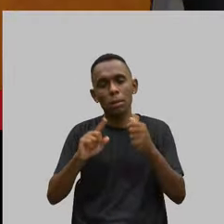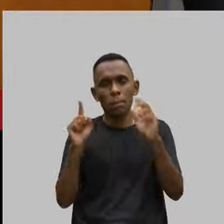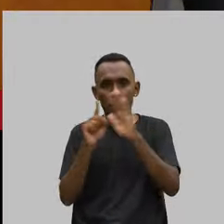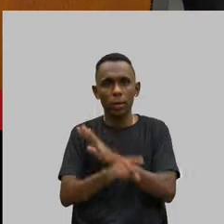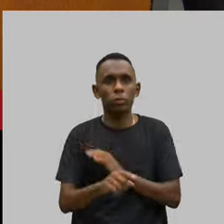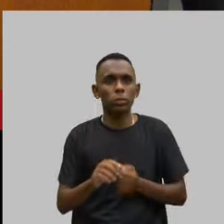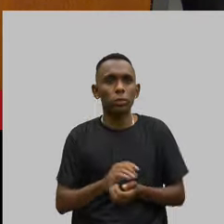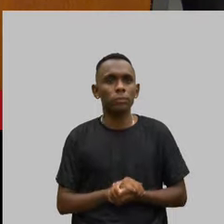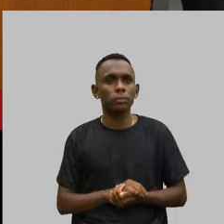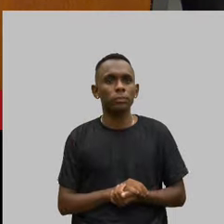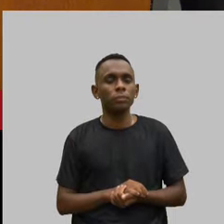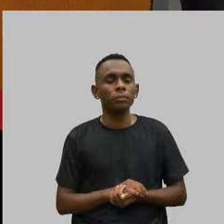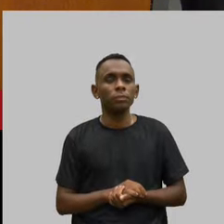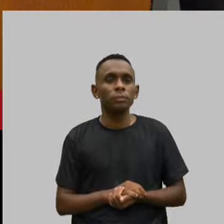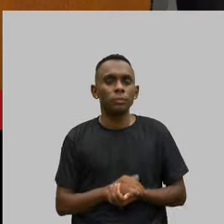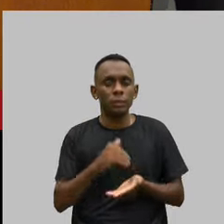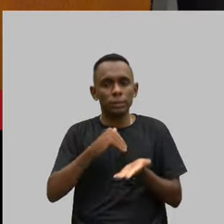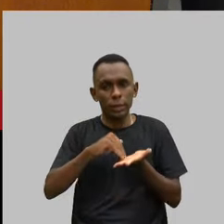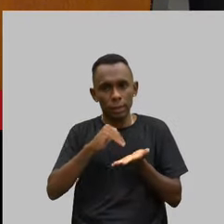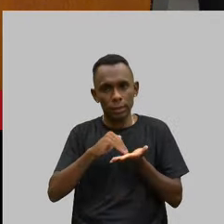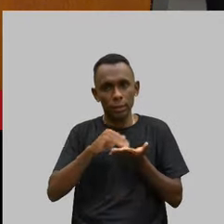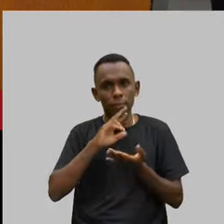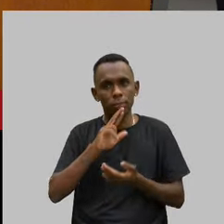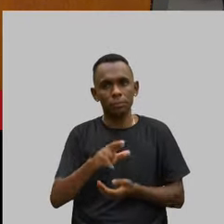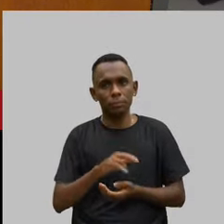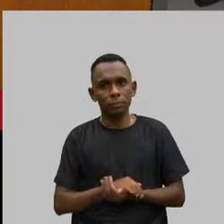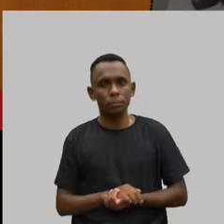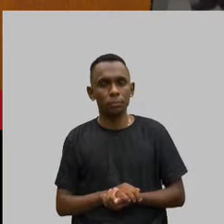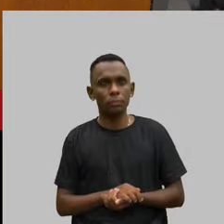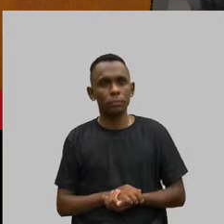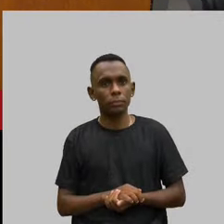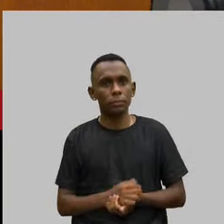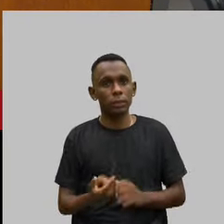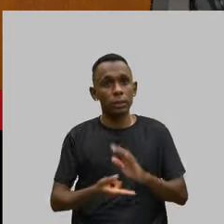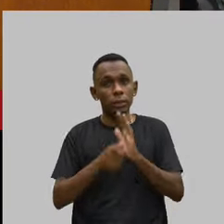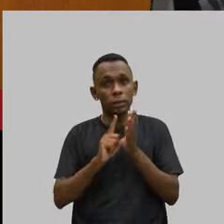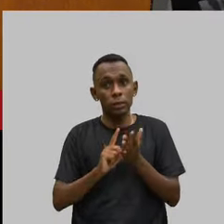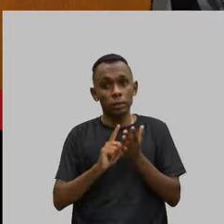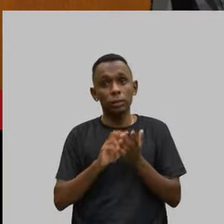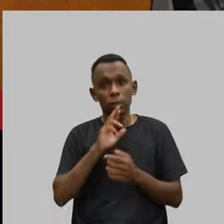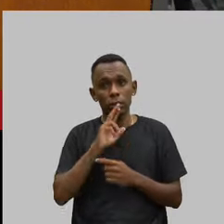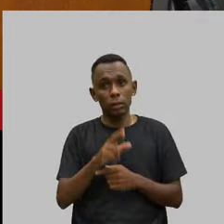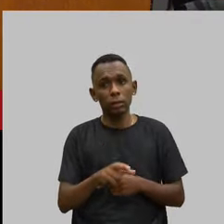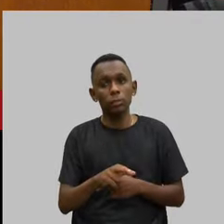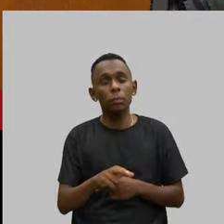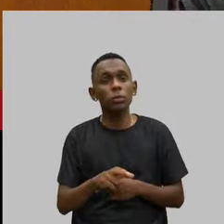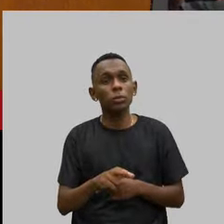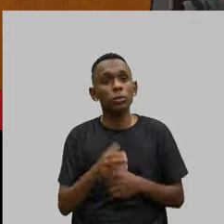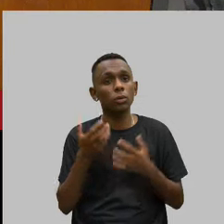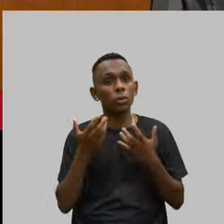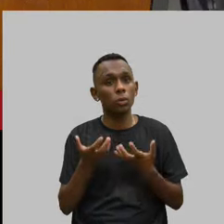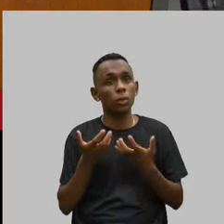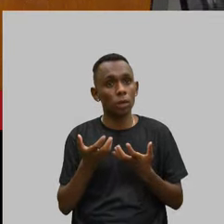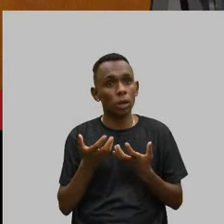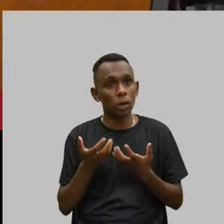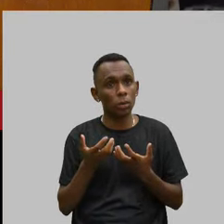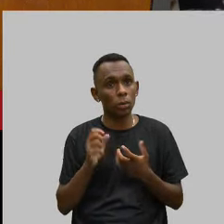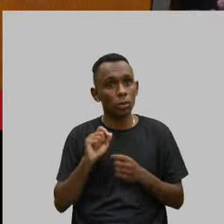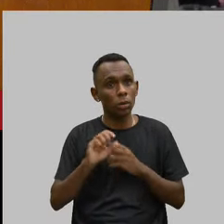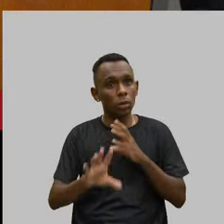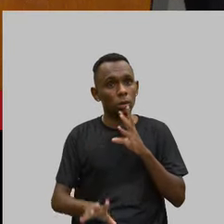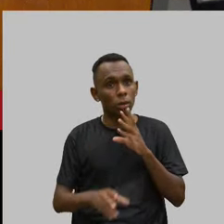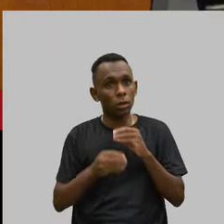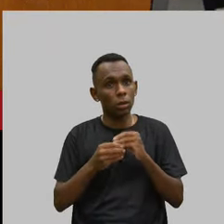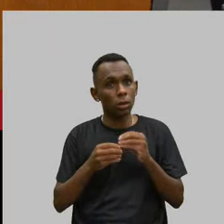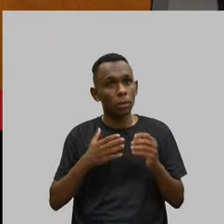palavra secretária bom antes de começar a resposta a deputado cáo eu quero só acrescentar tá aqui